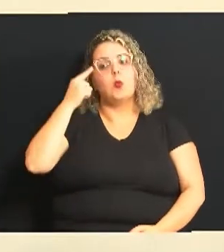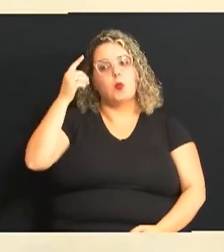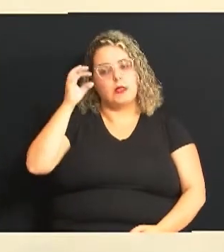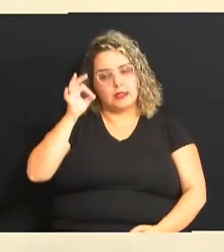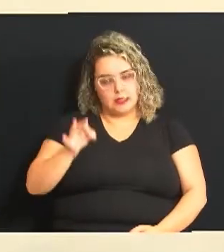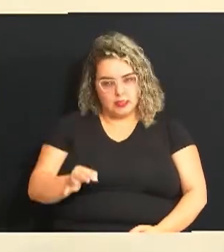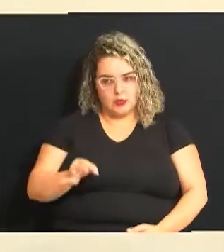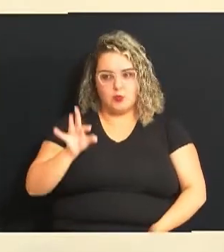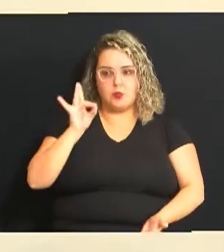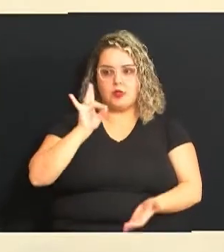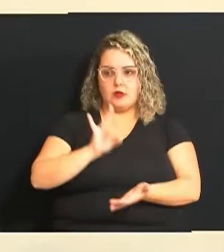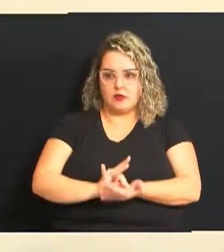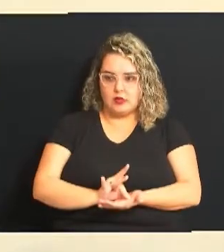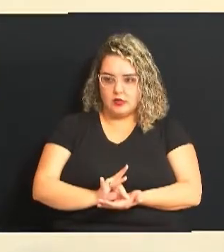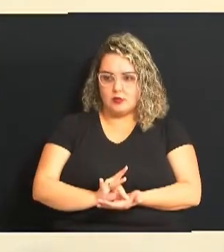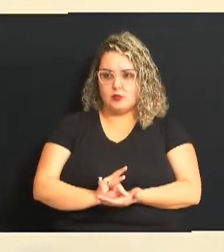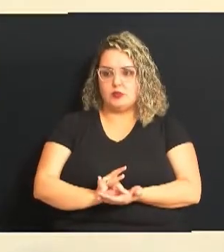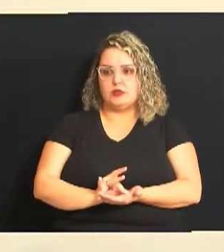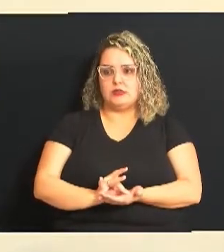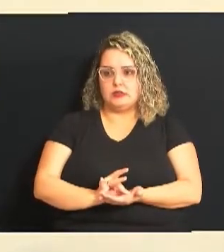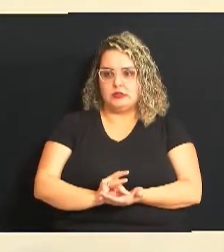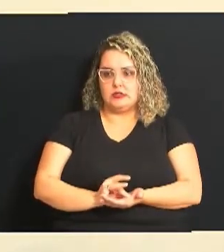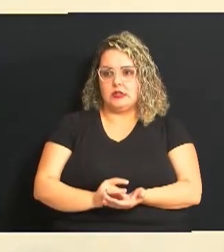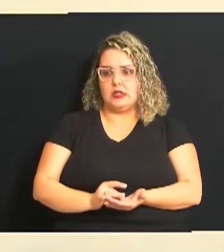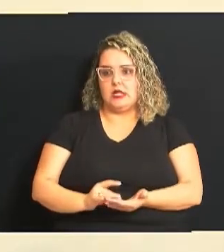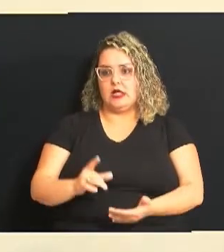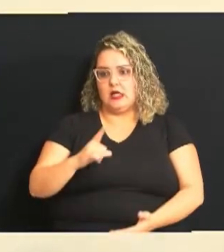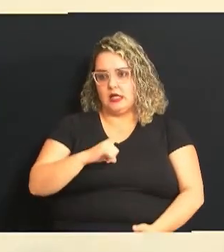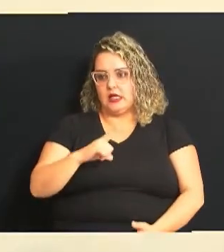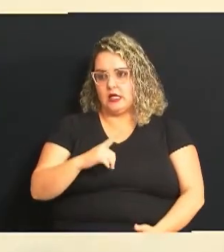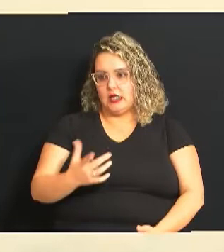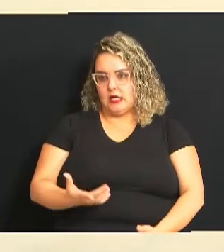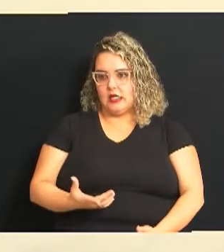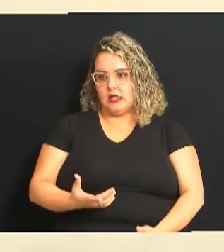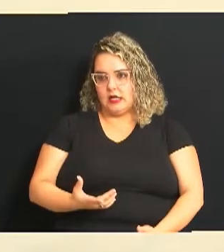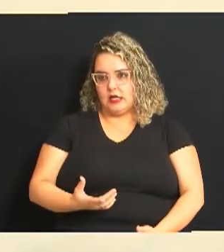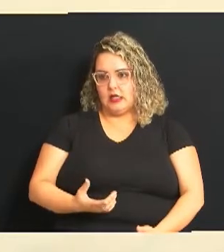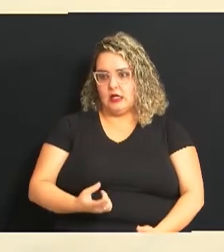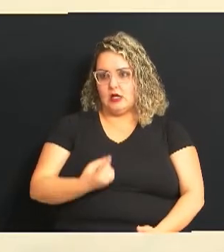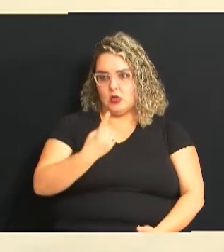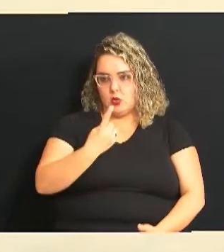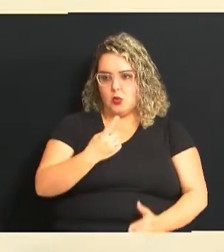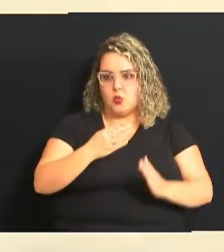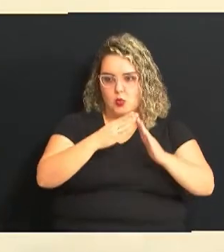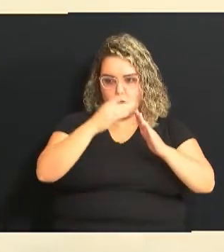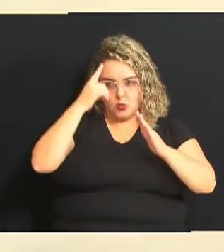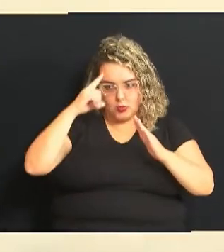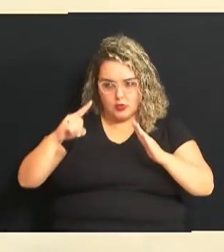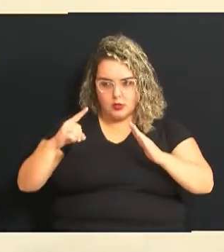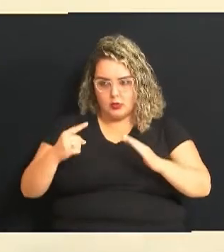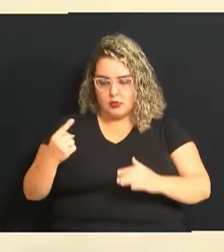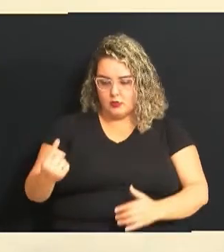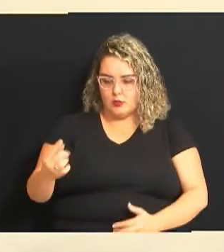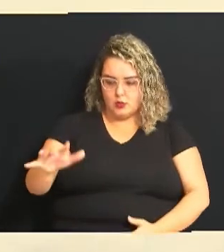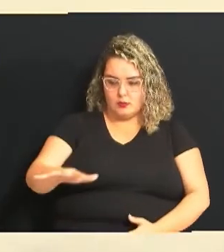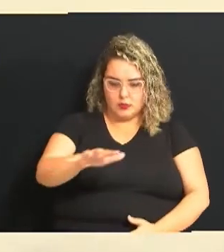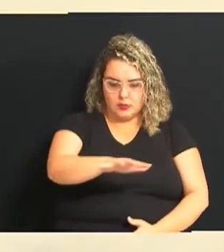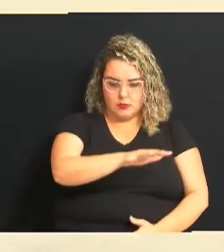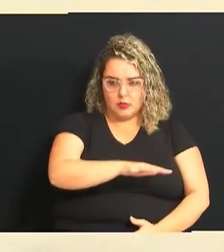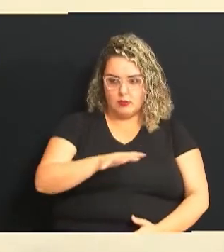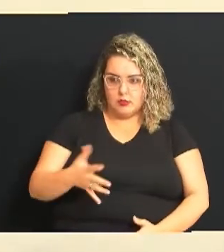verdade, é nós chegarmos a ter pelo menos um centro-dia por região. Ok.